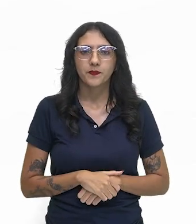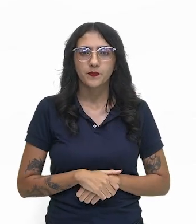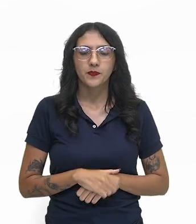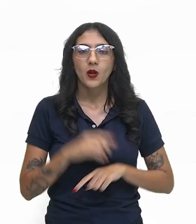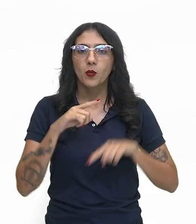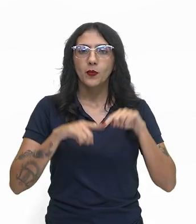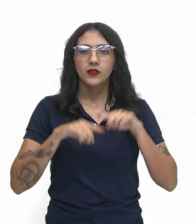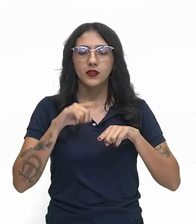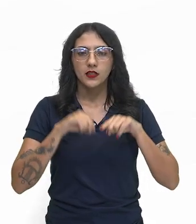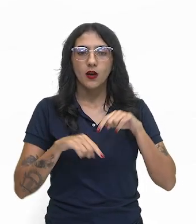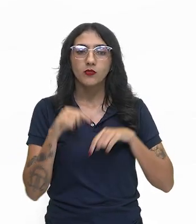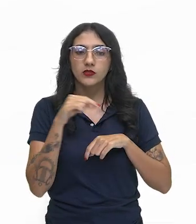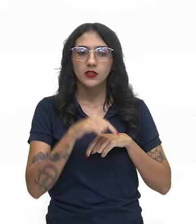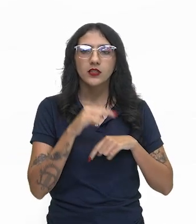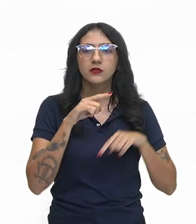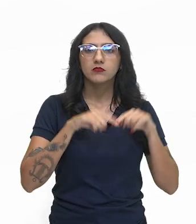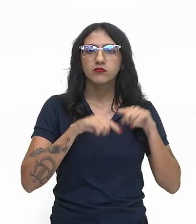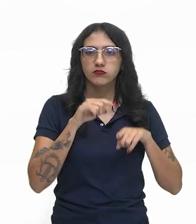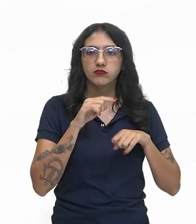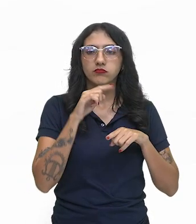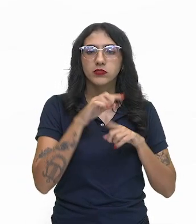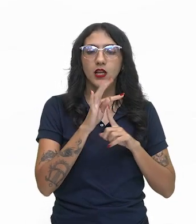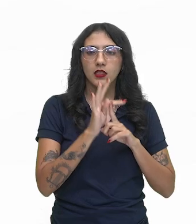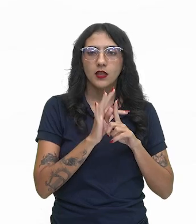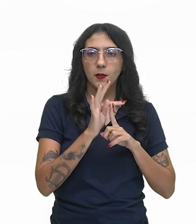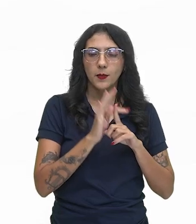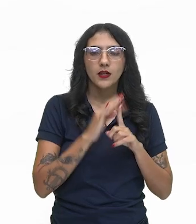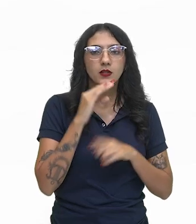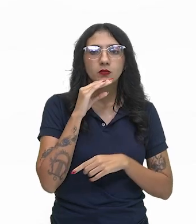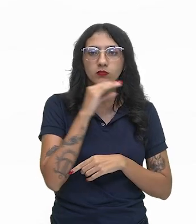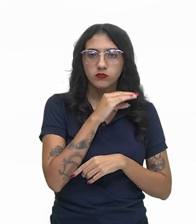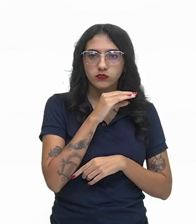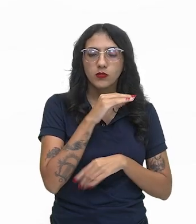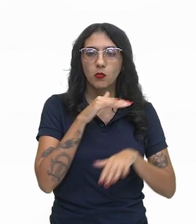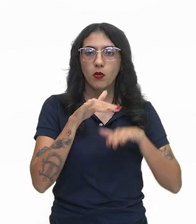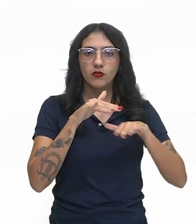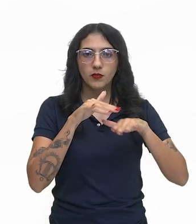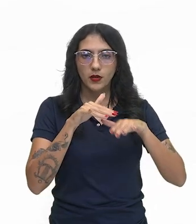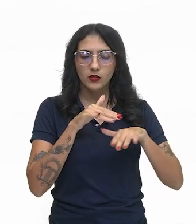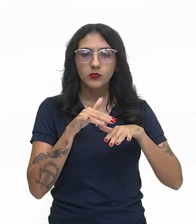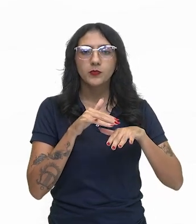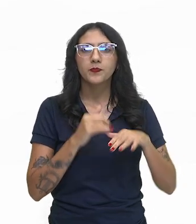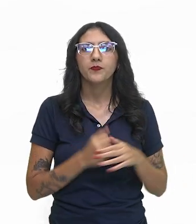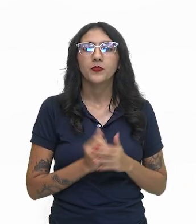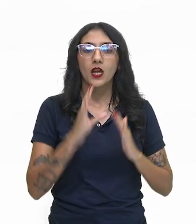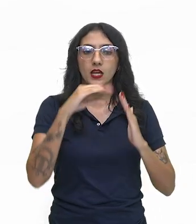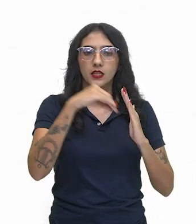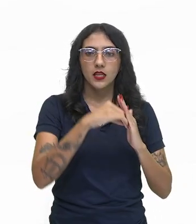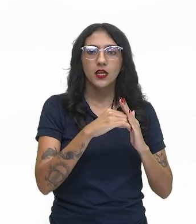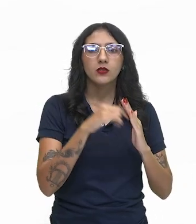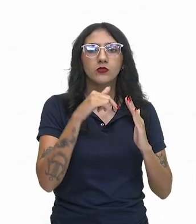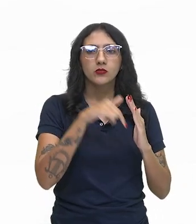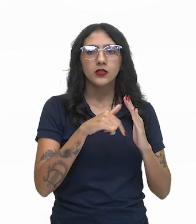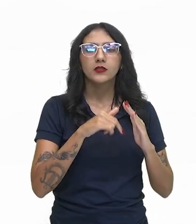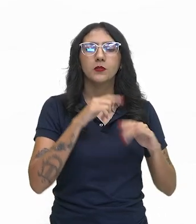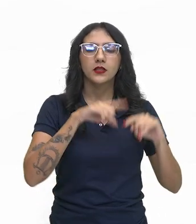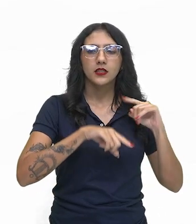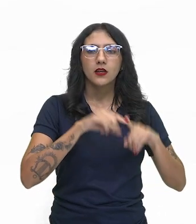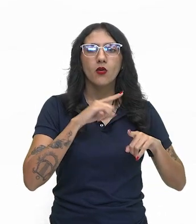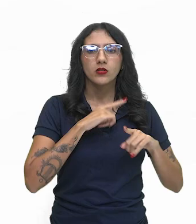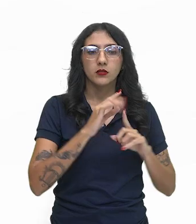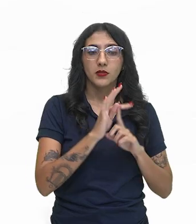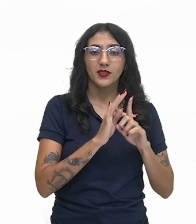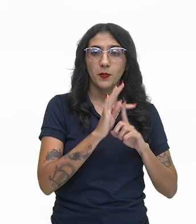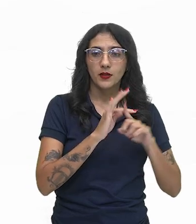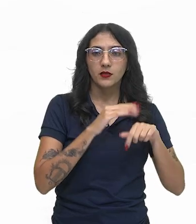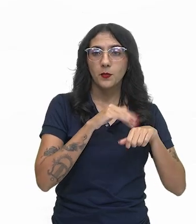Que o calor é energia térmica em trânsito de um corpo que tem temperatura maior